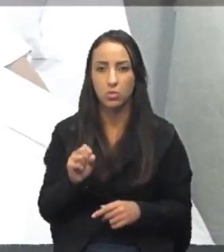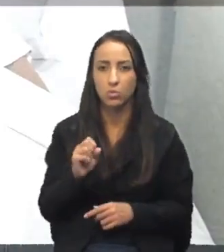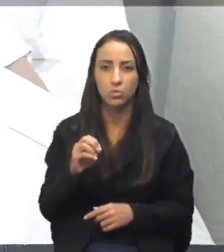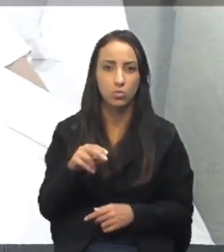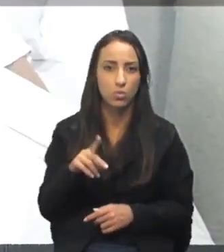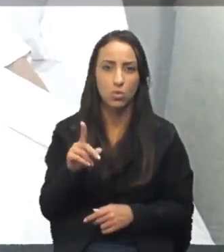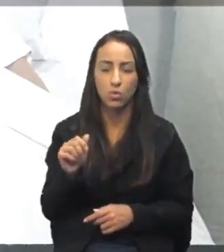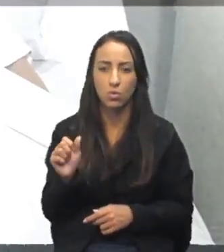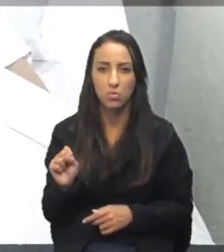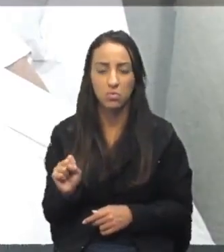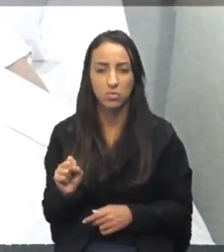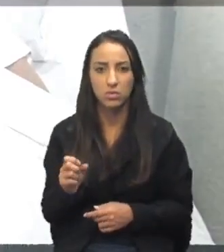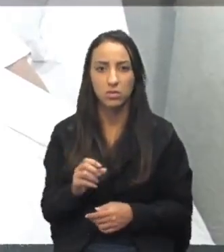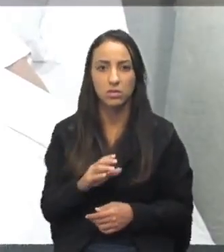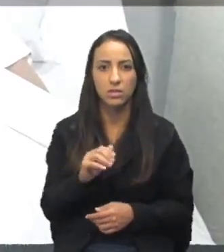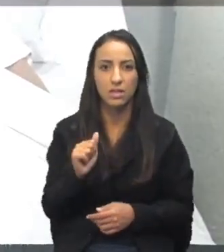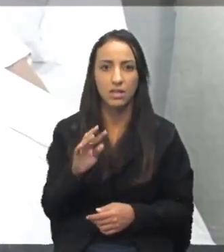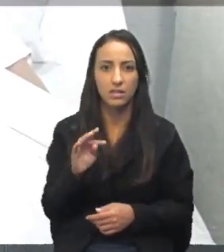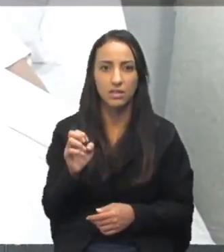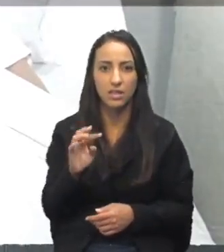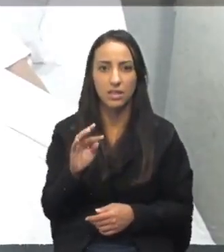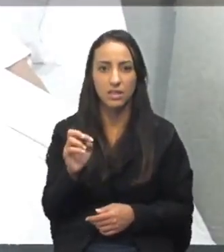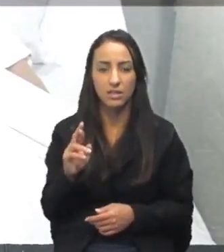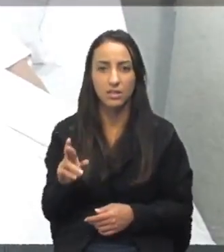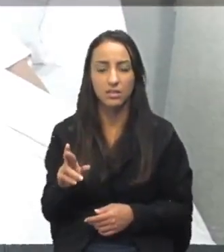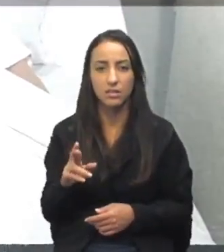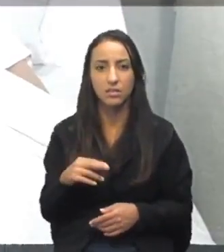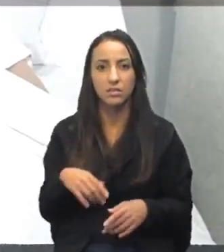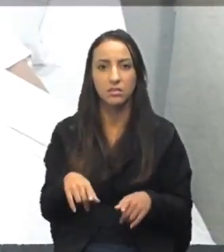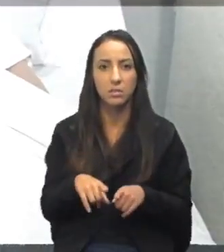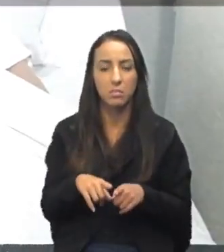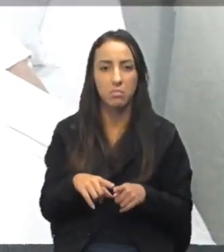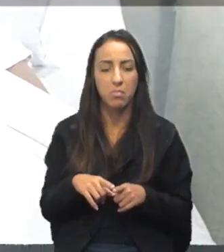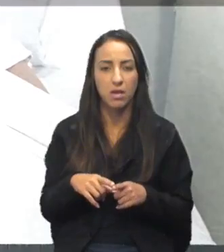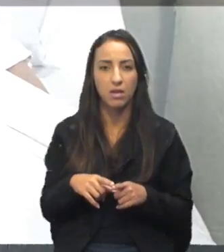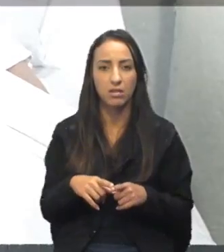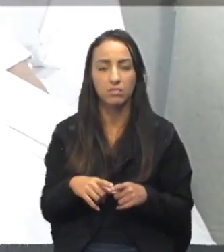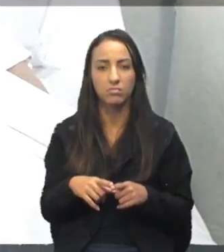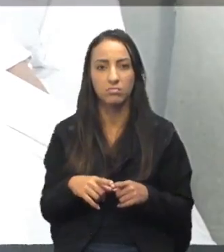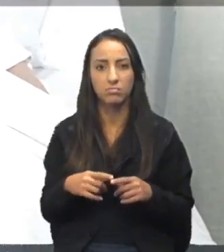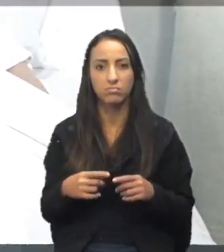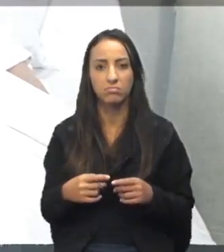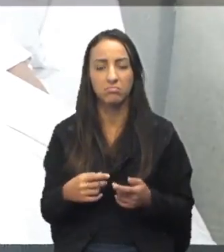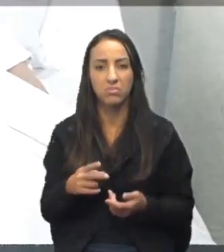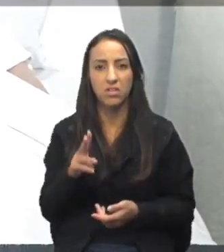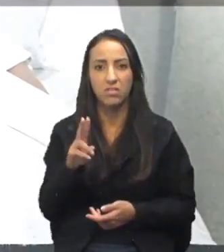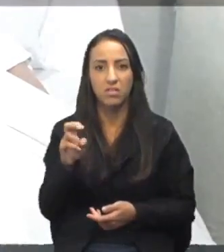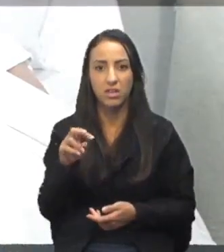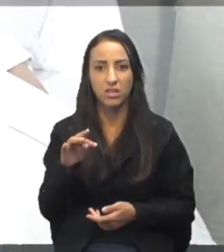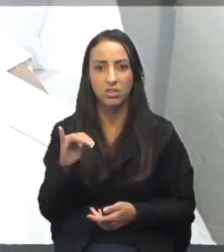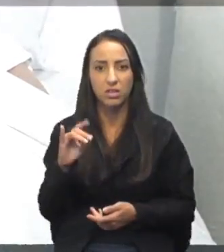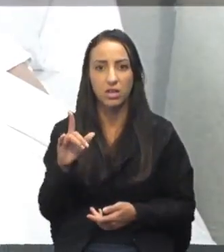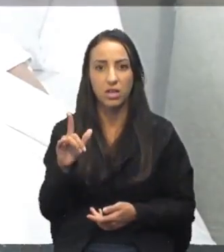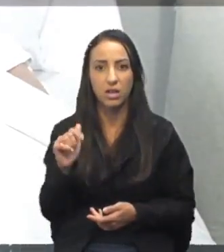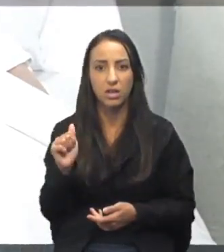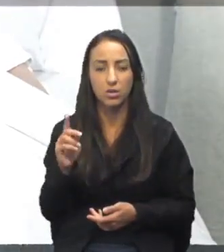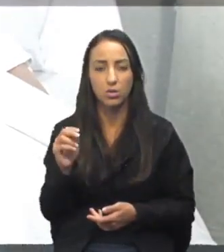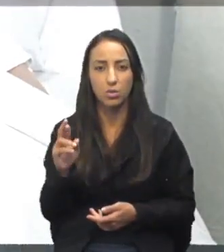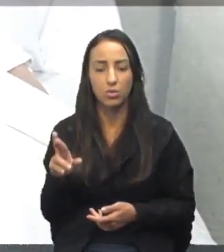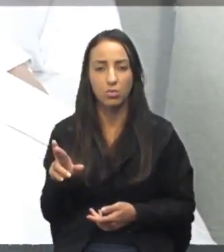sondas, catéteres, estará ligado a alguns aparelhos, como ventilador